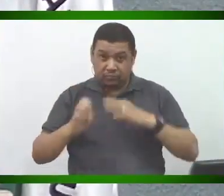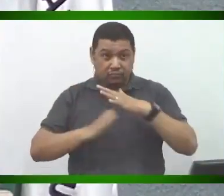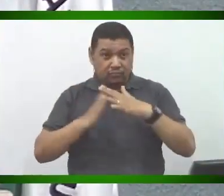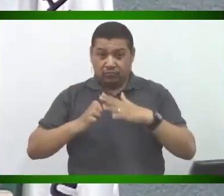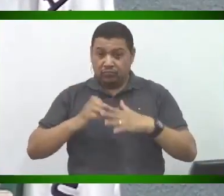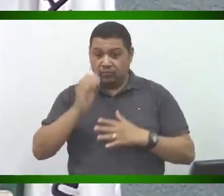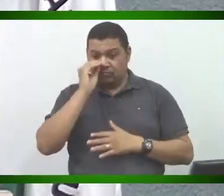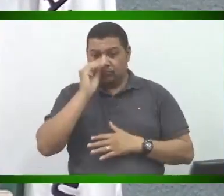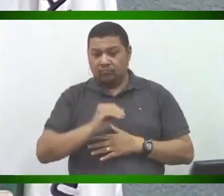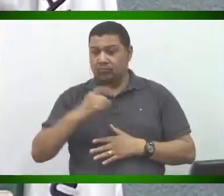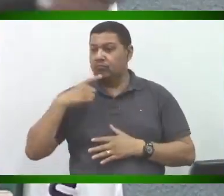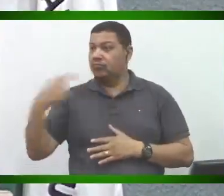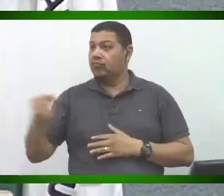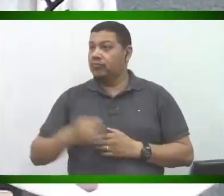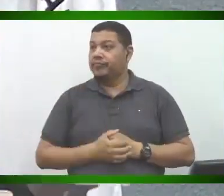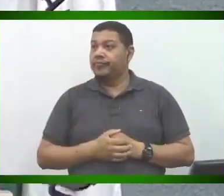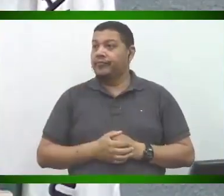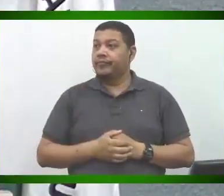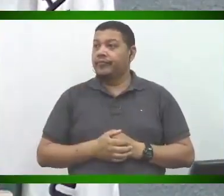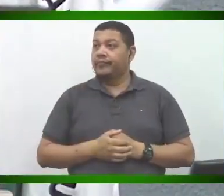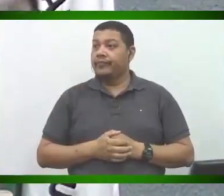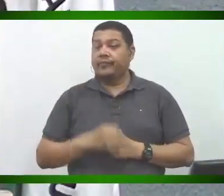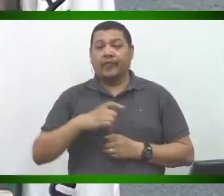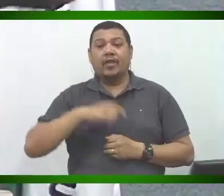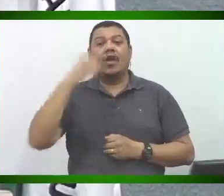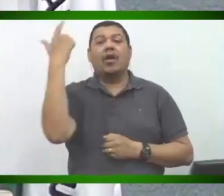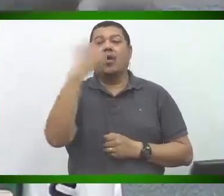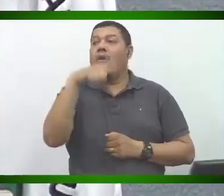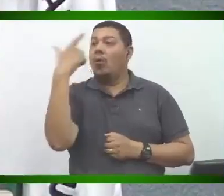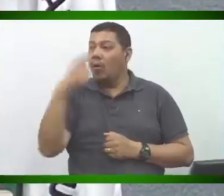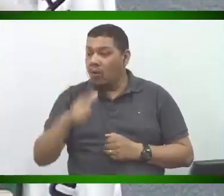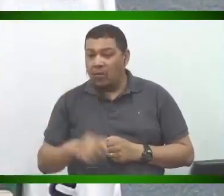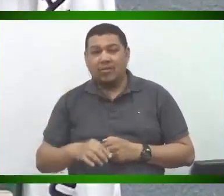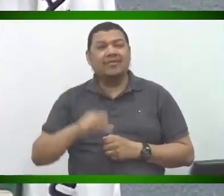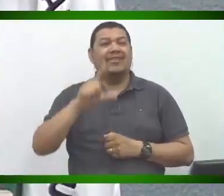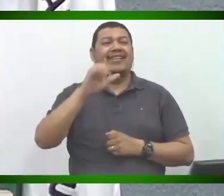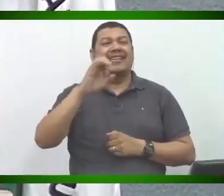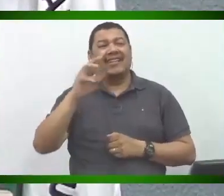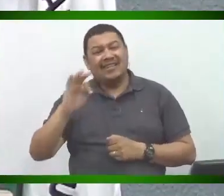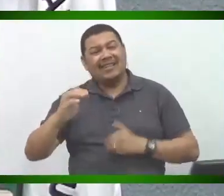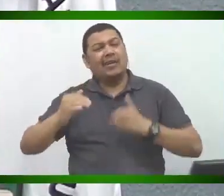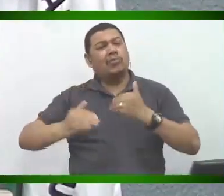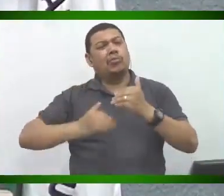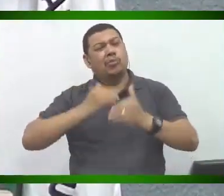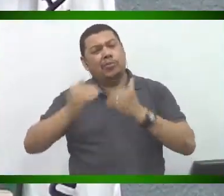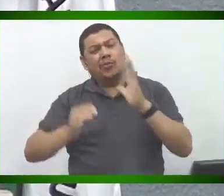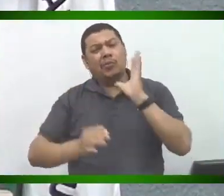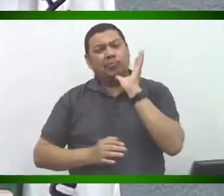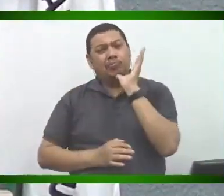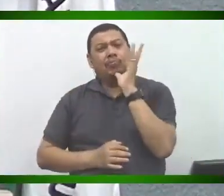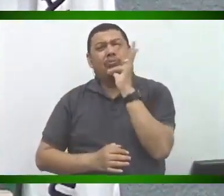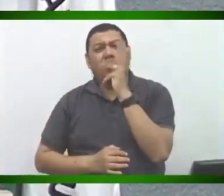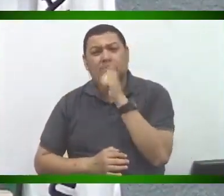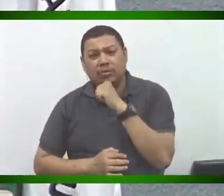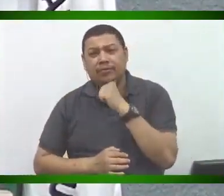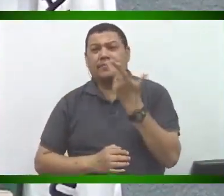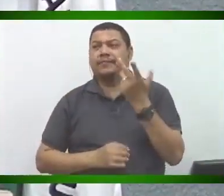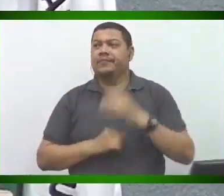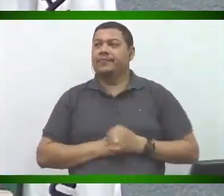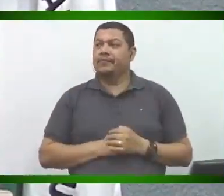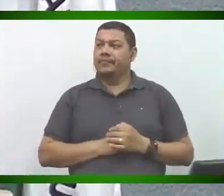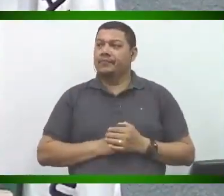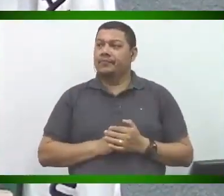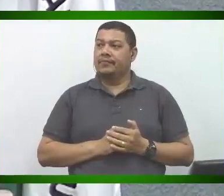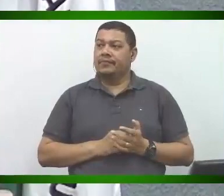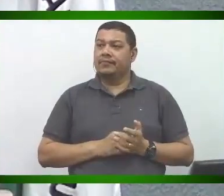obra e aí depois faz um novo chamamento, tem toda uma burocracia para fazer o distrato, e acaba dando o realinhamento para a